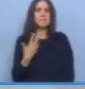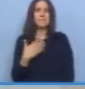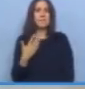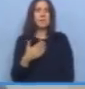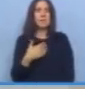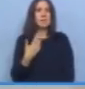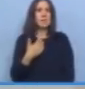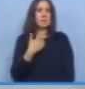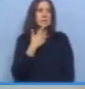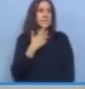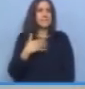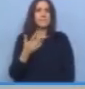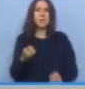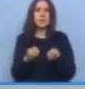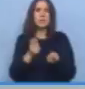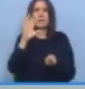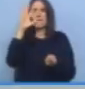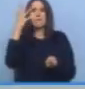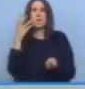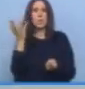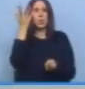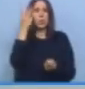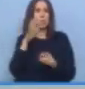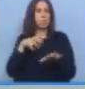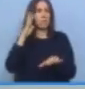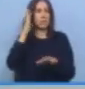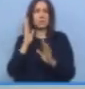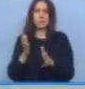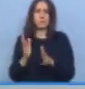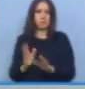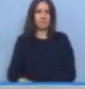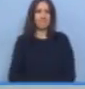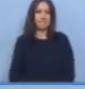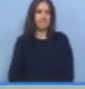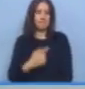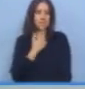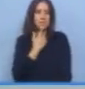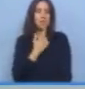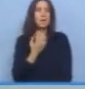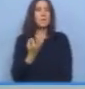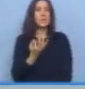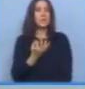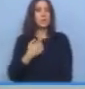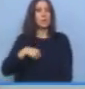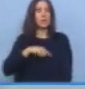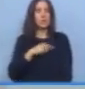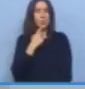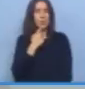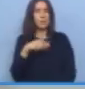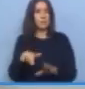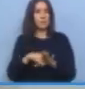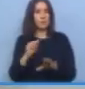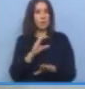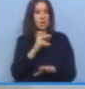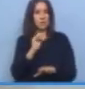questões de organização de evento ou de conferência, por assim dizer. E por isso nós tivemos uma grande participação das